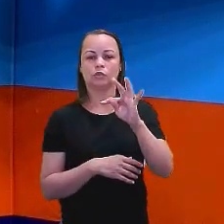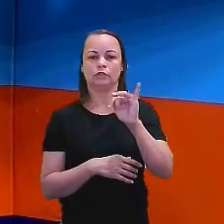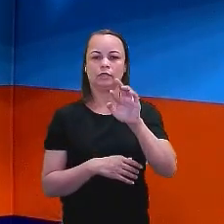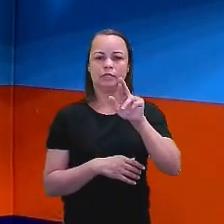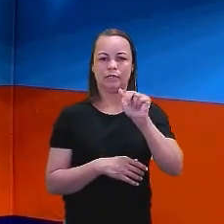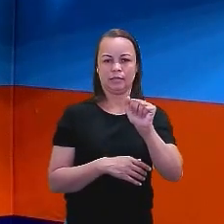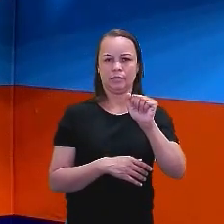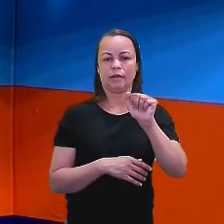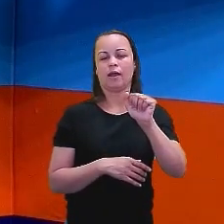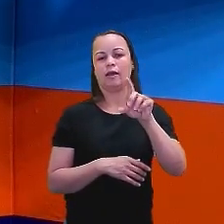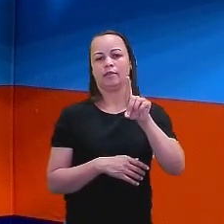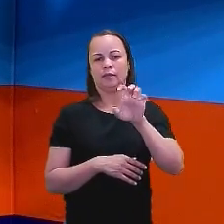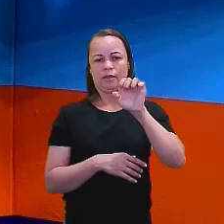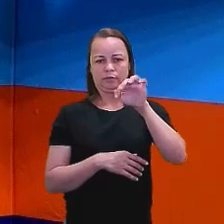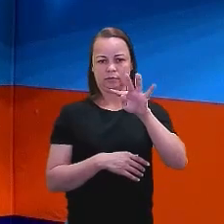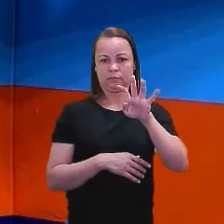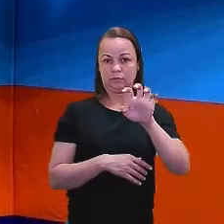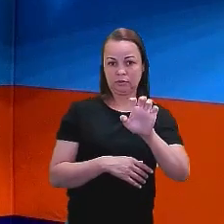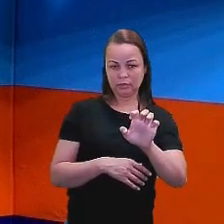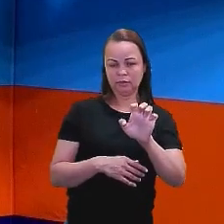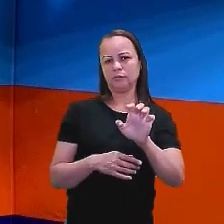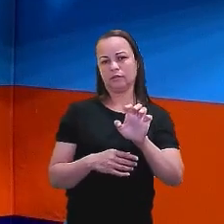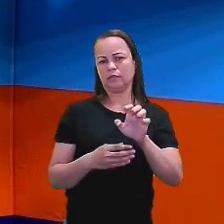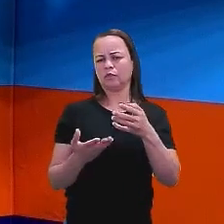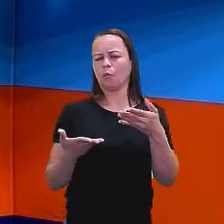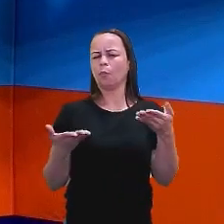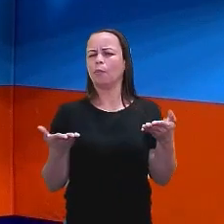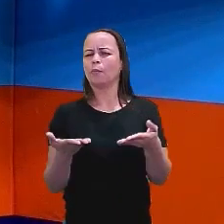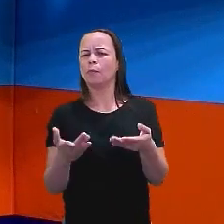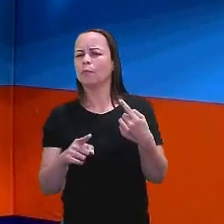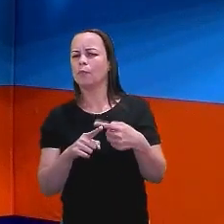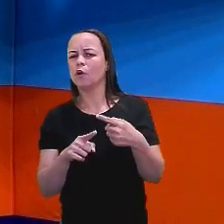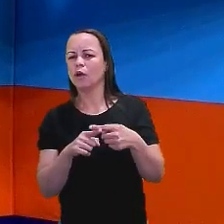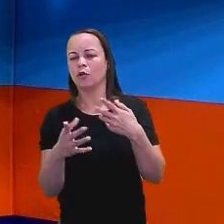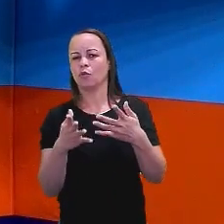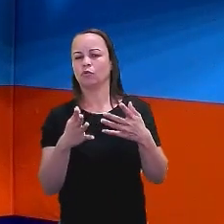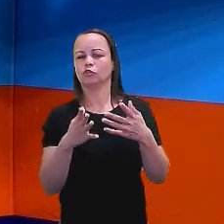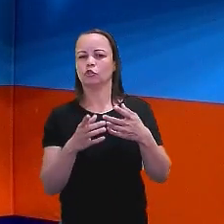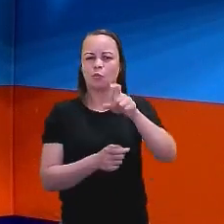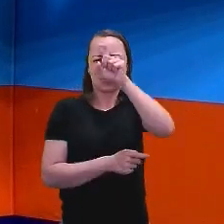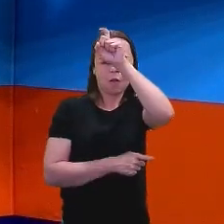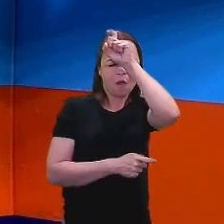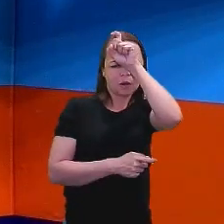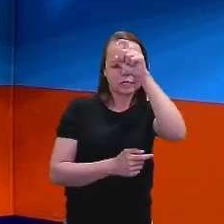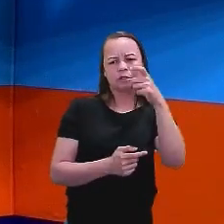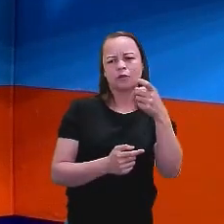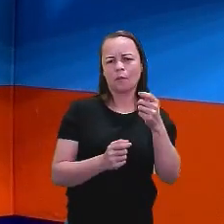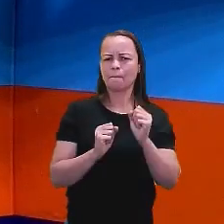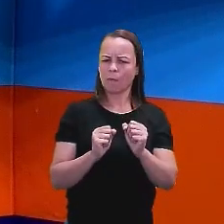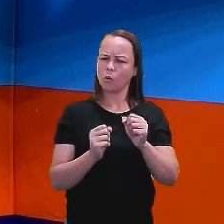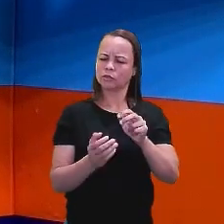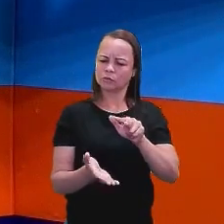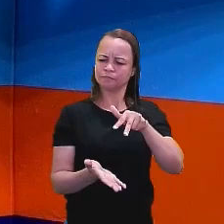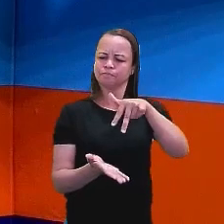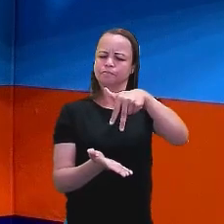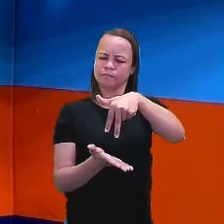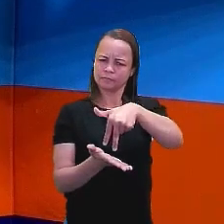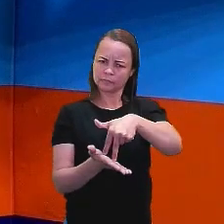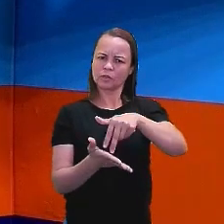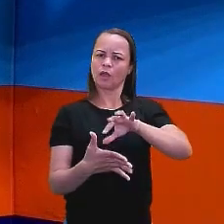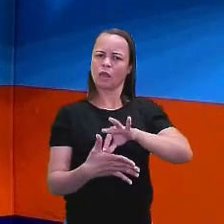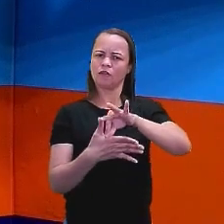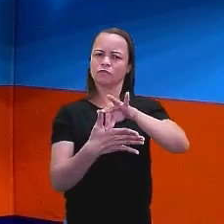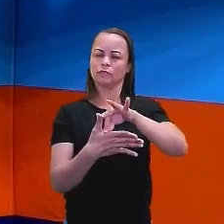começou a observar, por que o Zumbi dos Palmares não pode ser identificado como um legítimo